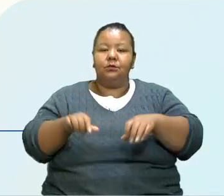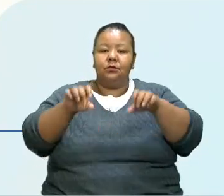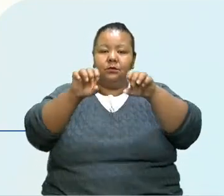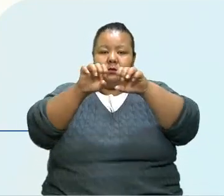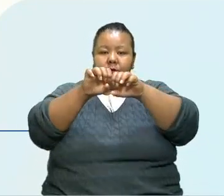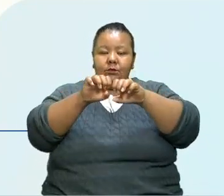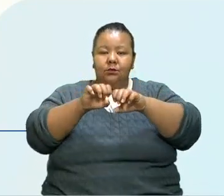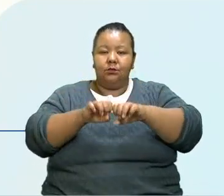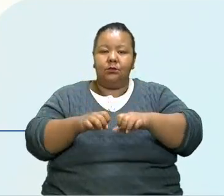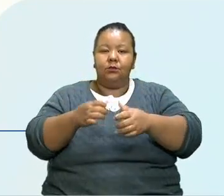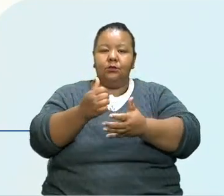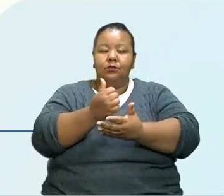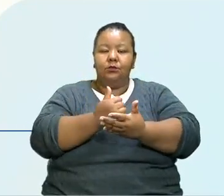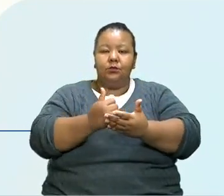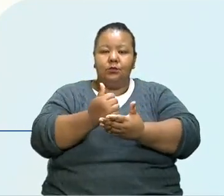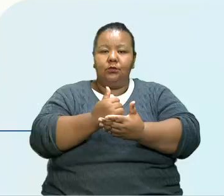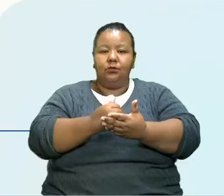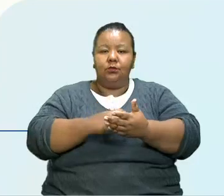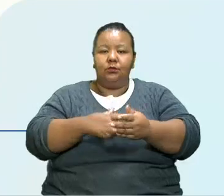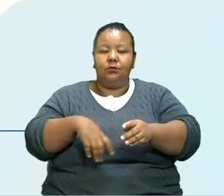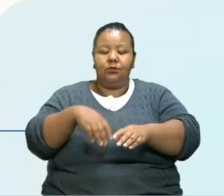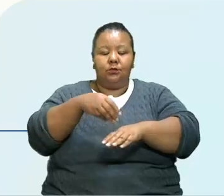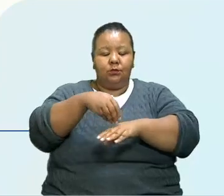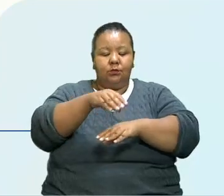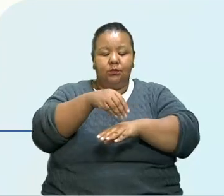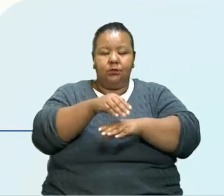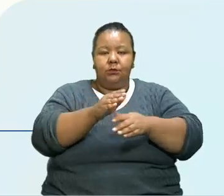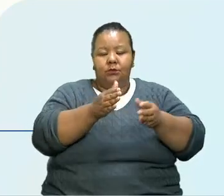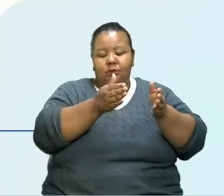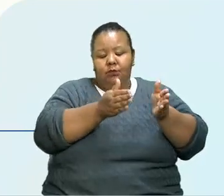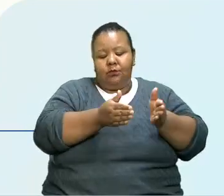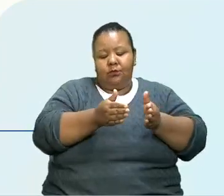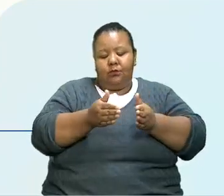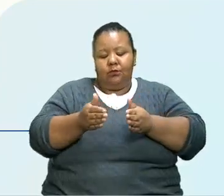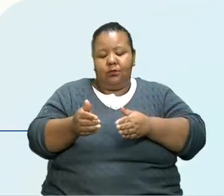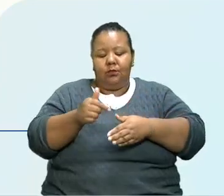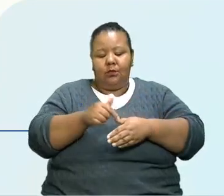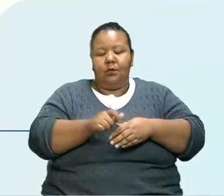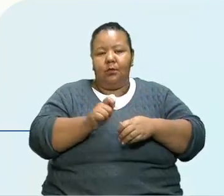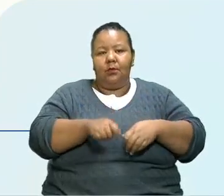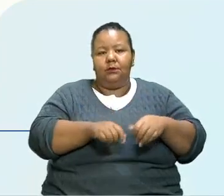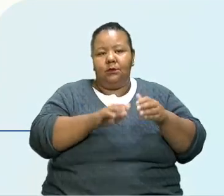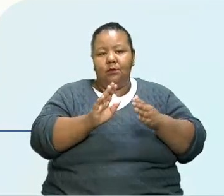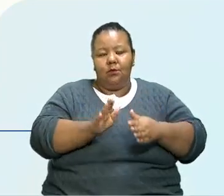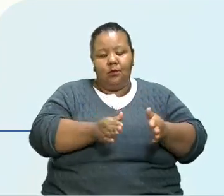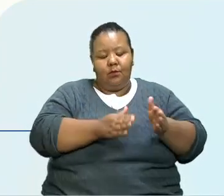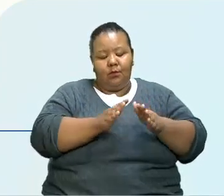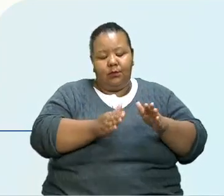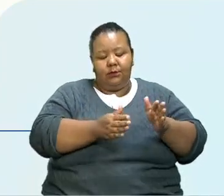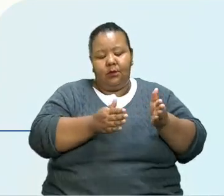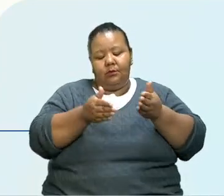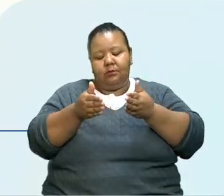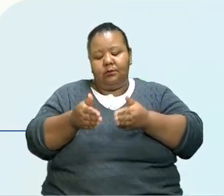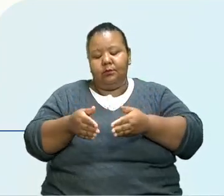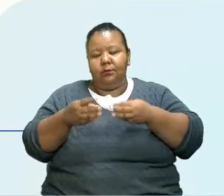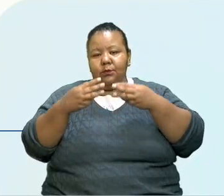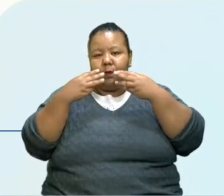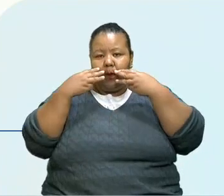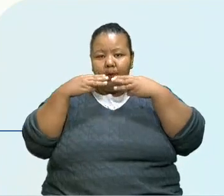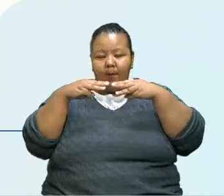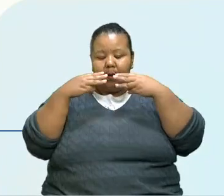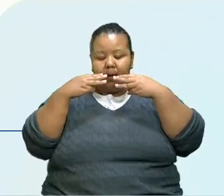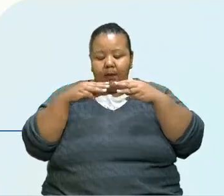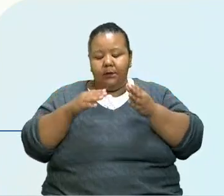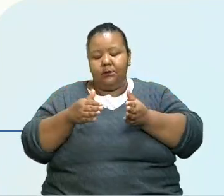de controle que tem uma distribuição lateral. Então, eu posso estar falando da produção, aqui do marketing, eu